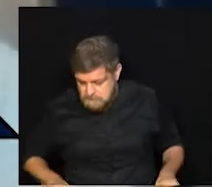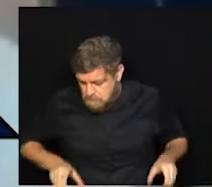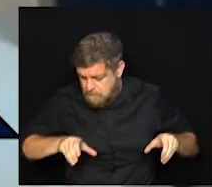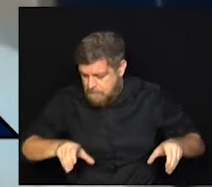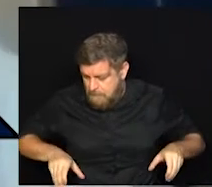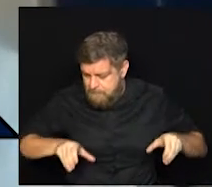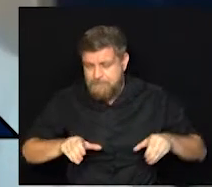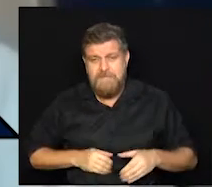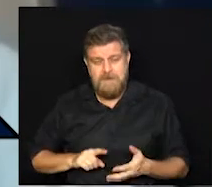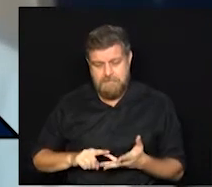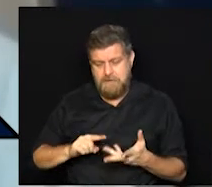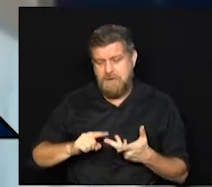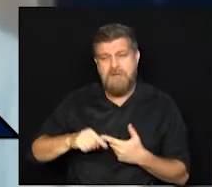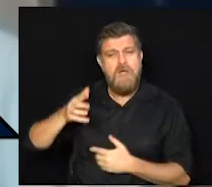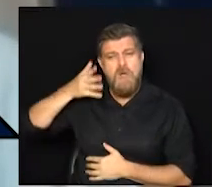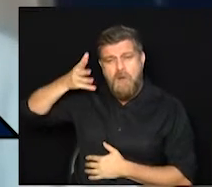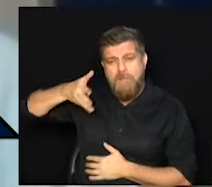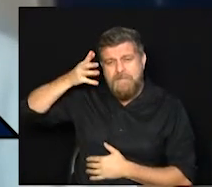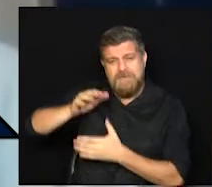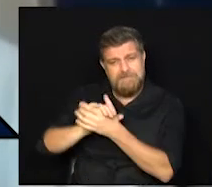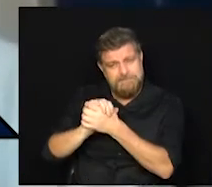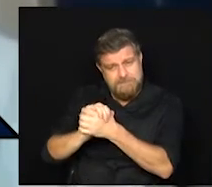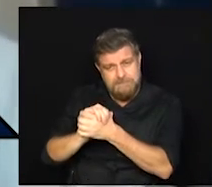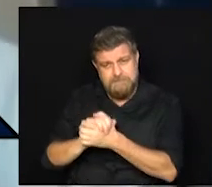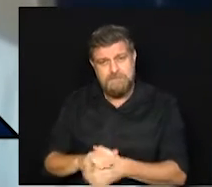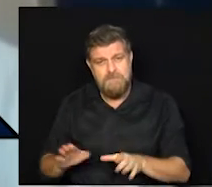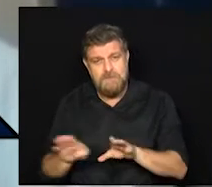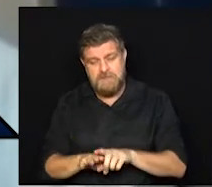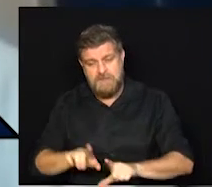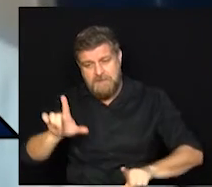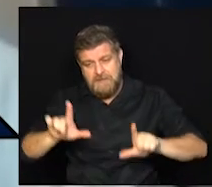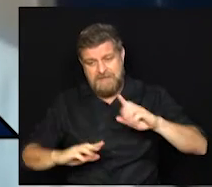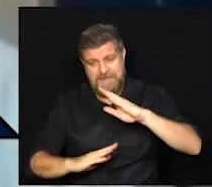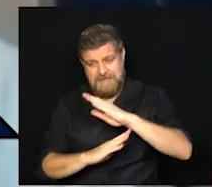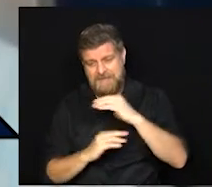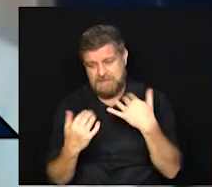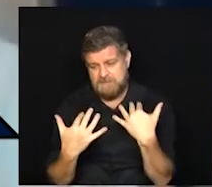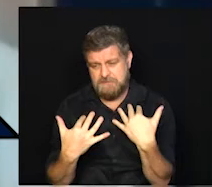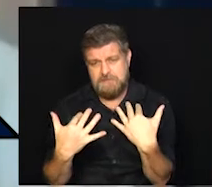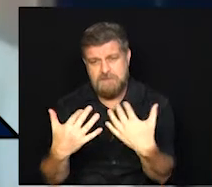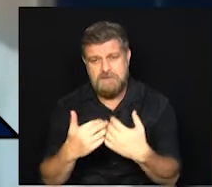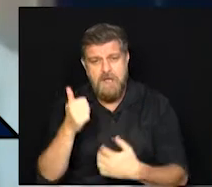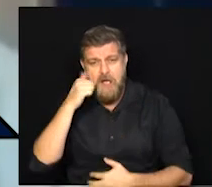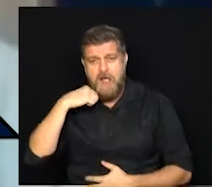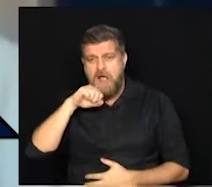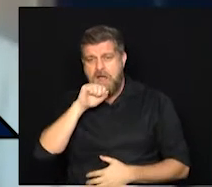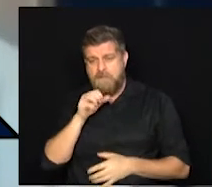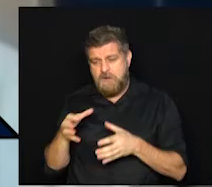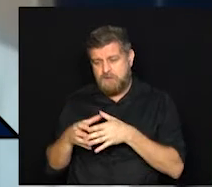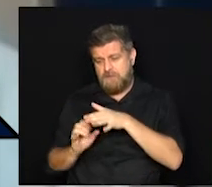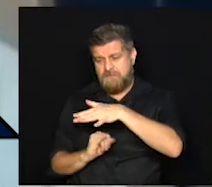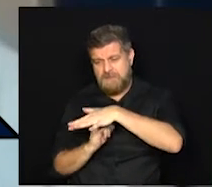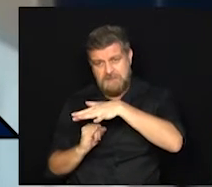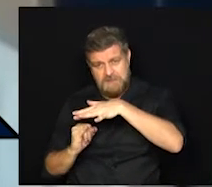os palestrantes e você que está nos acompanhando, as mães aí do REMI, todas as